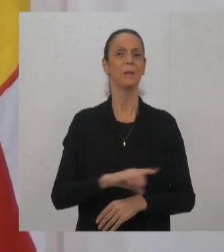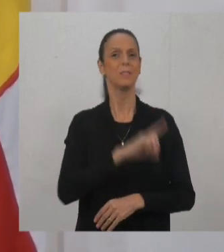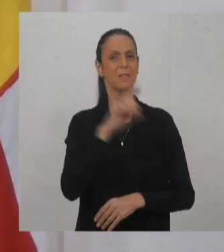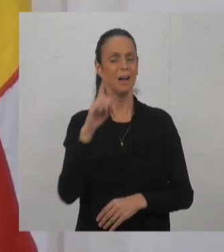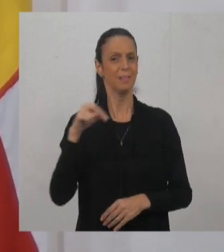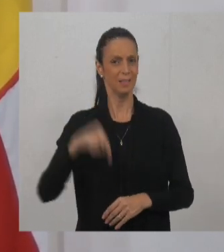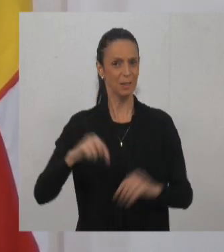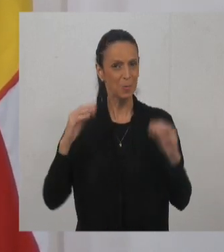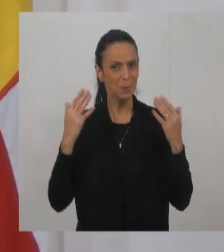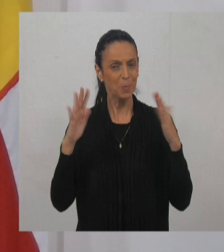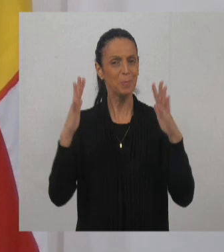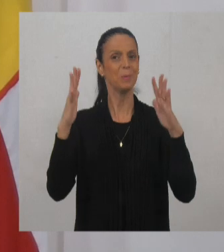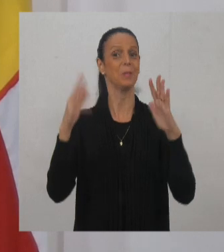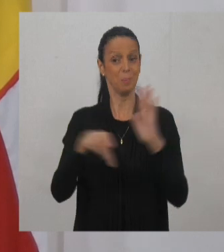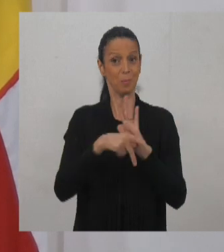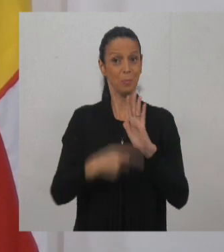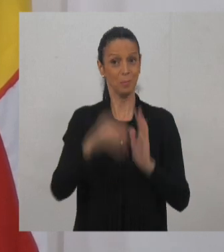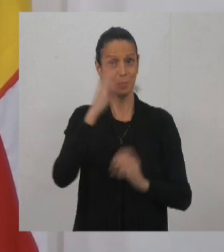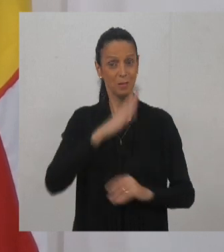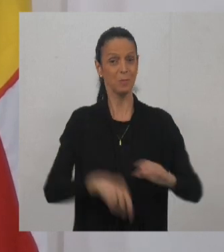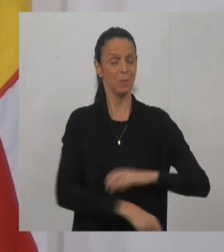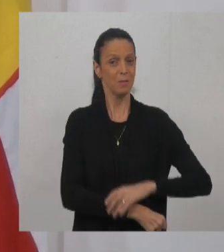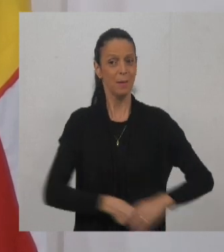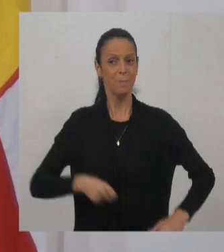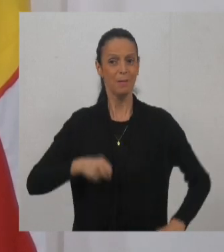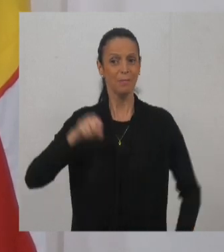nossas comemorativas de independência,